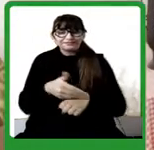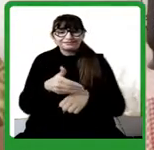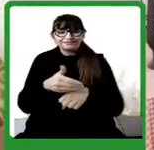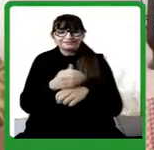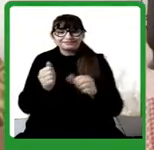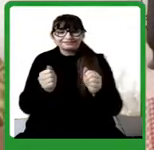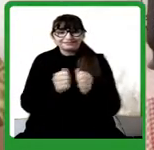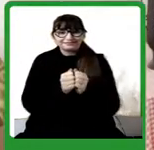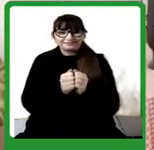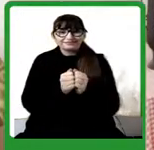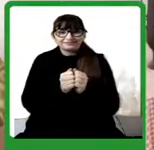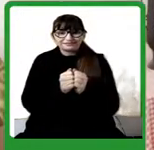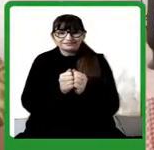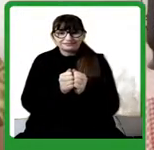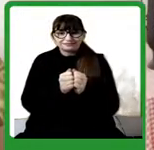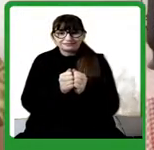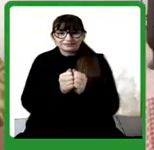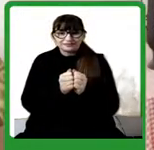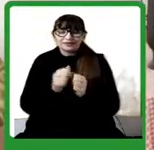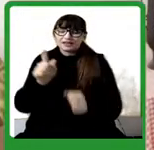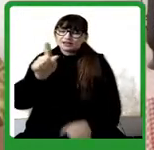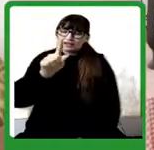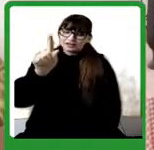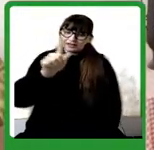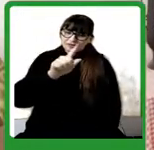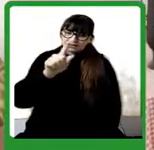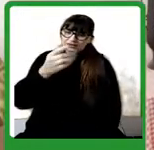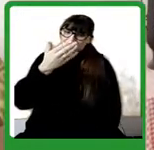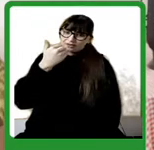Por favor, vamos cortar a alimentação do pessoal aqui da bancada, por favor.